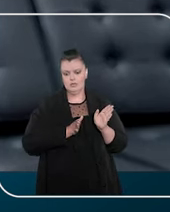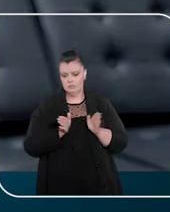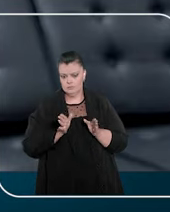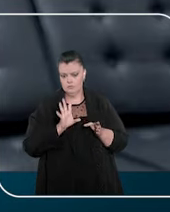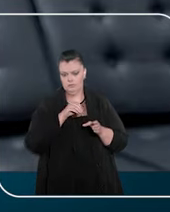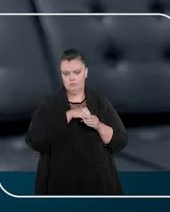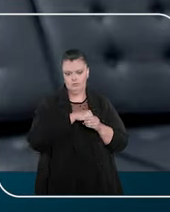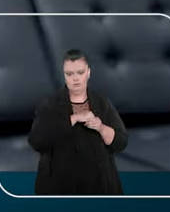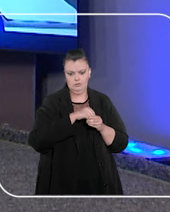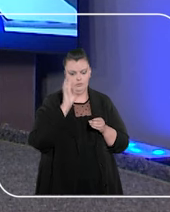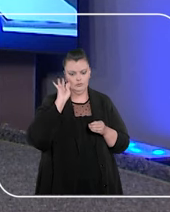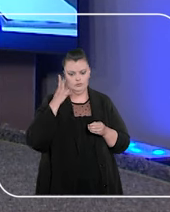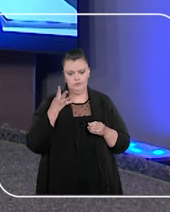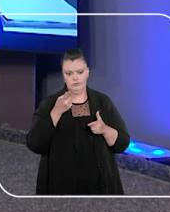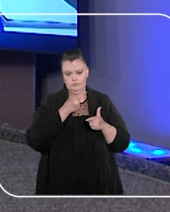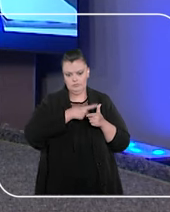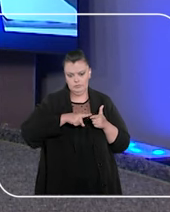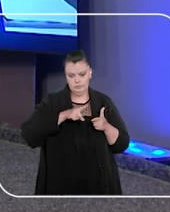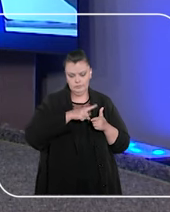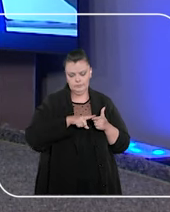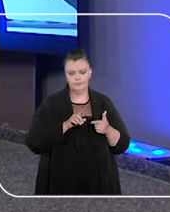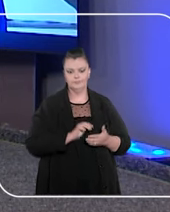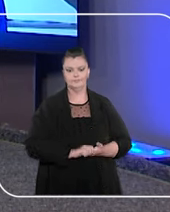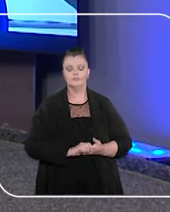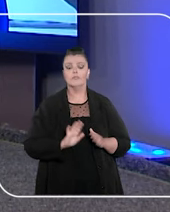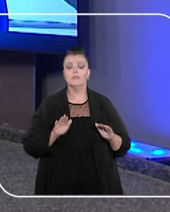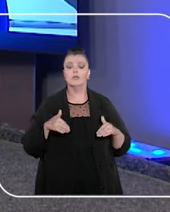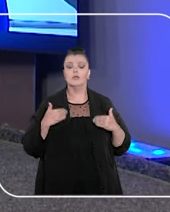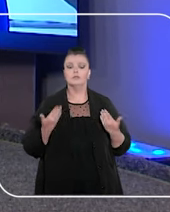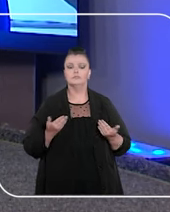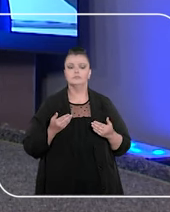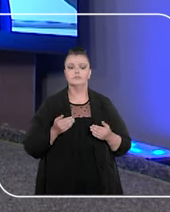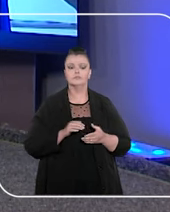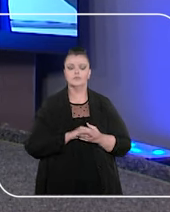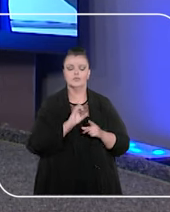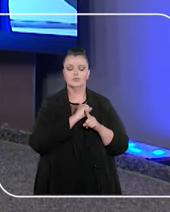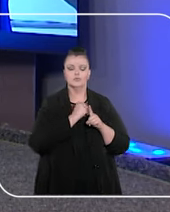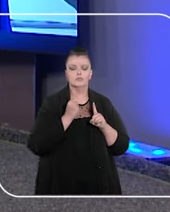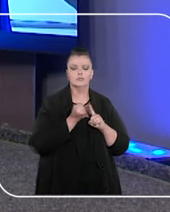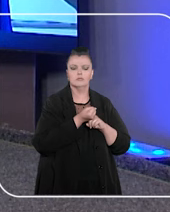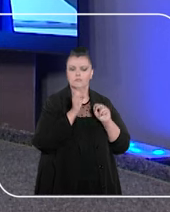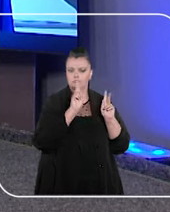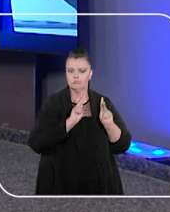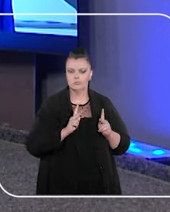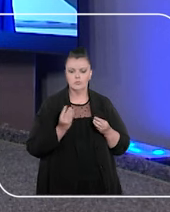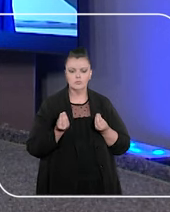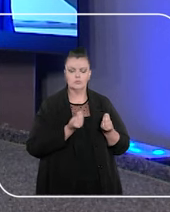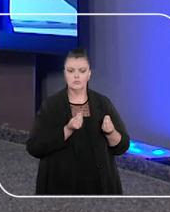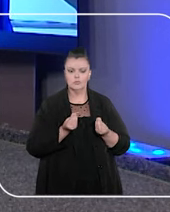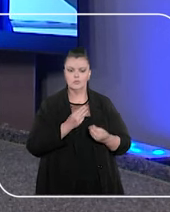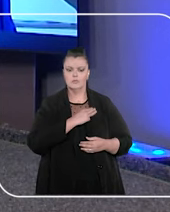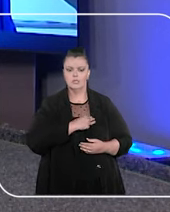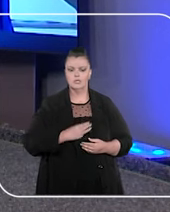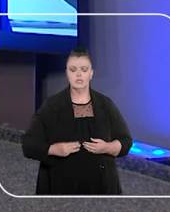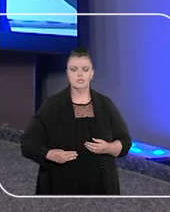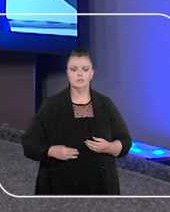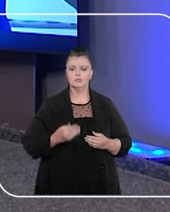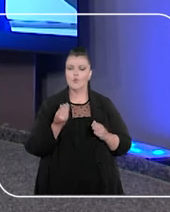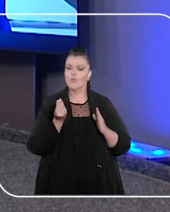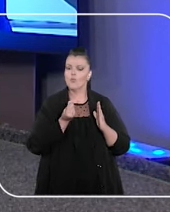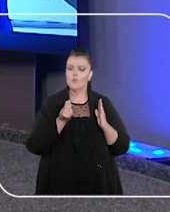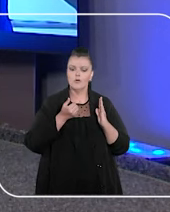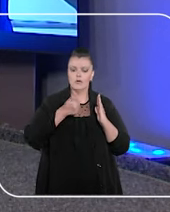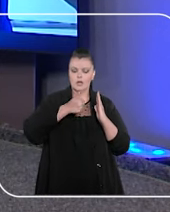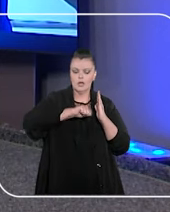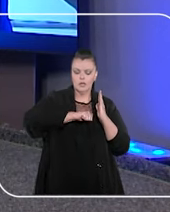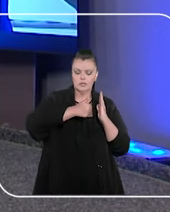dos conflitos. E nessa busca pela pacificação social, quero ouvir agora o ministro Moura Ribeiro sobre como avalia a atuação do